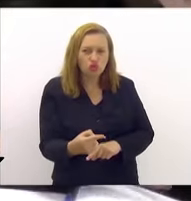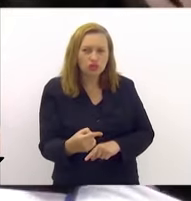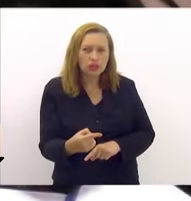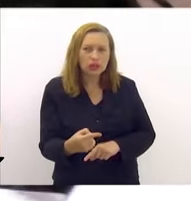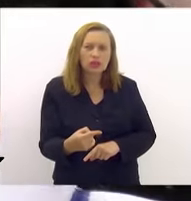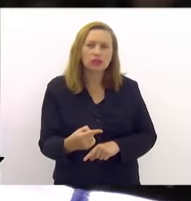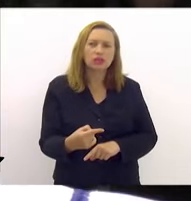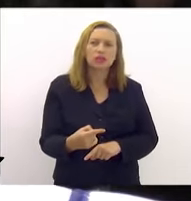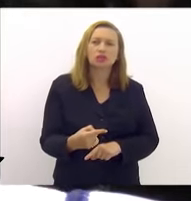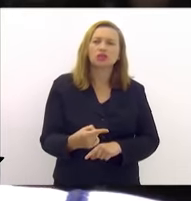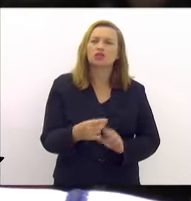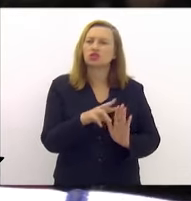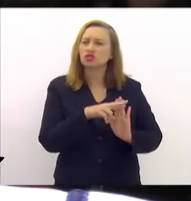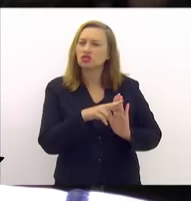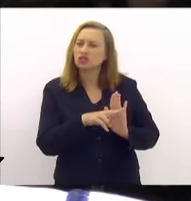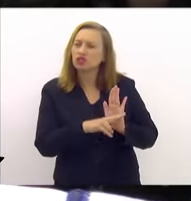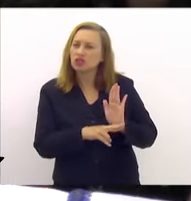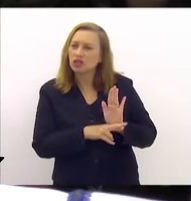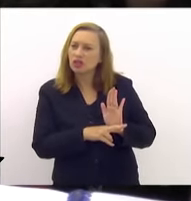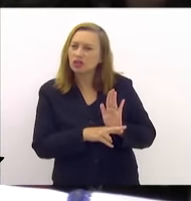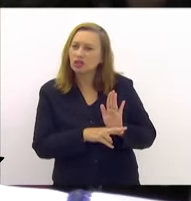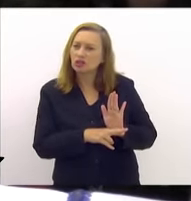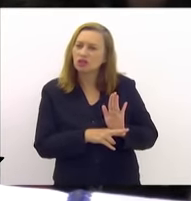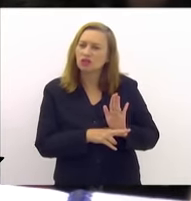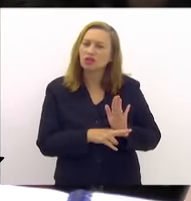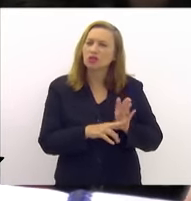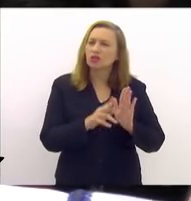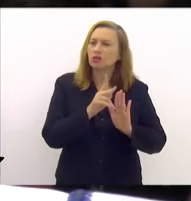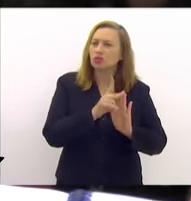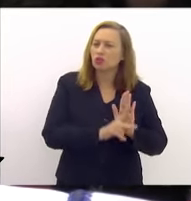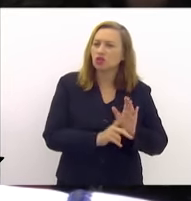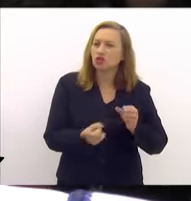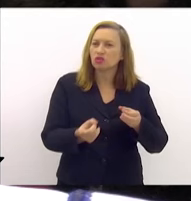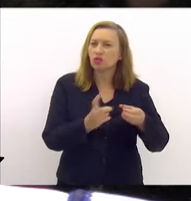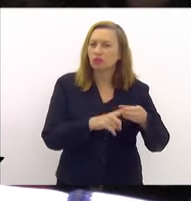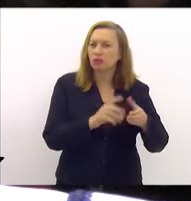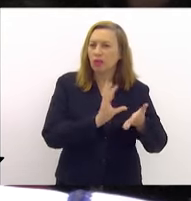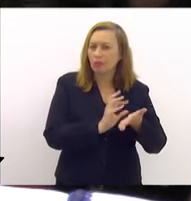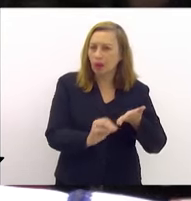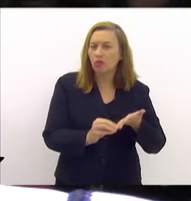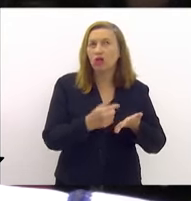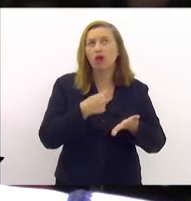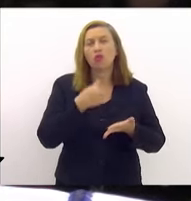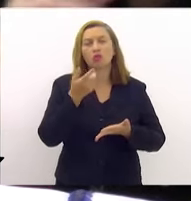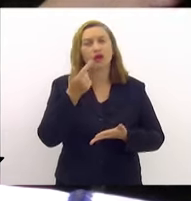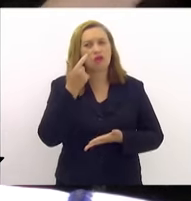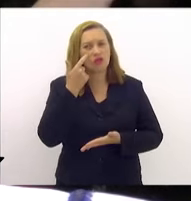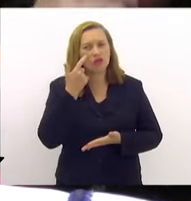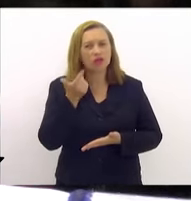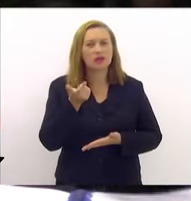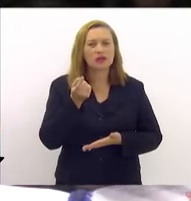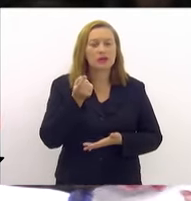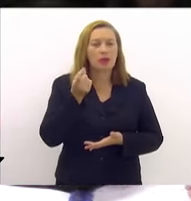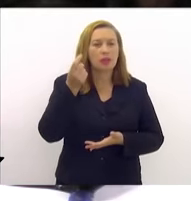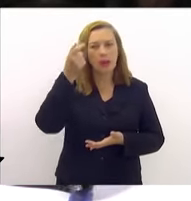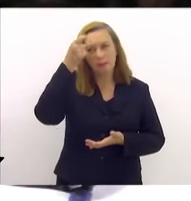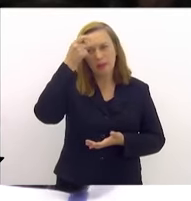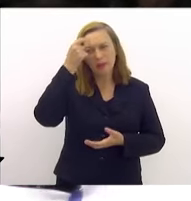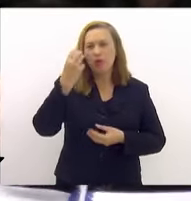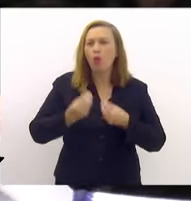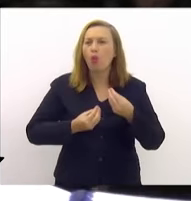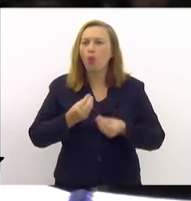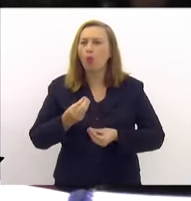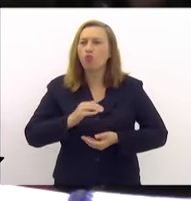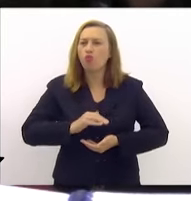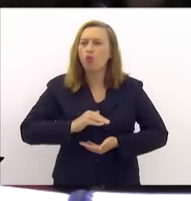de procedimento, em relação ao desarquivamento, eu estava tentando aqui puxar pela memória como o